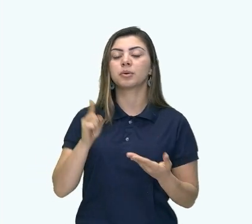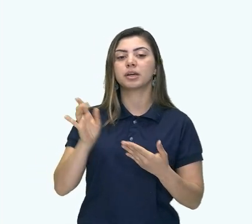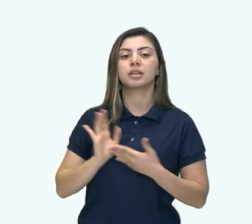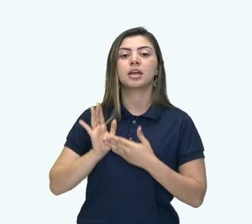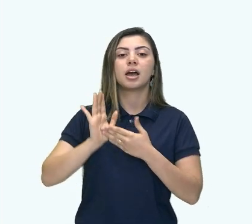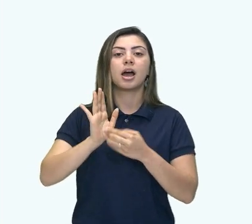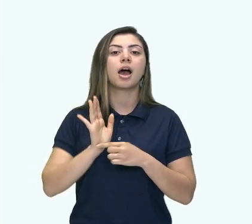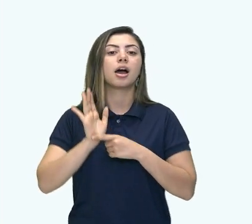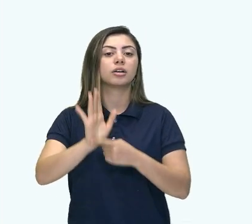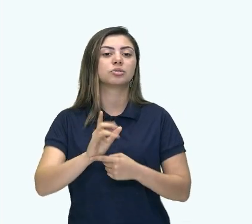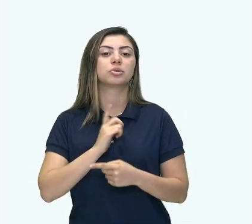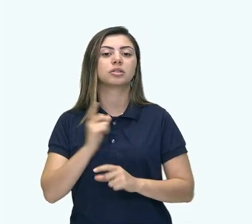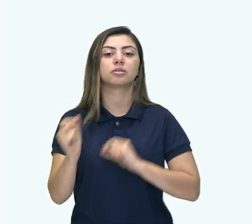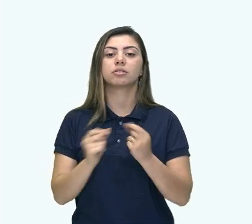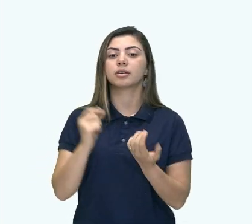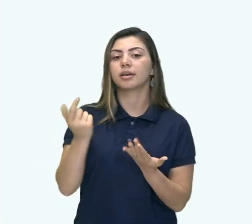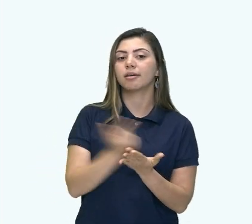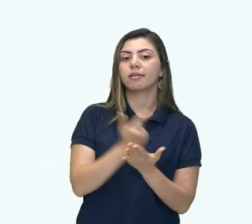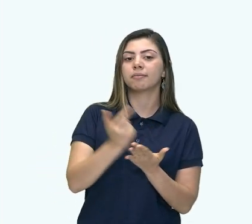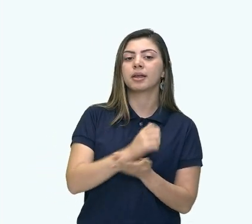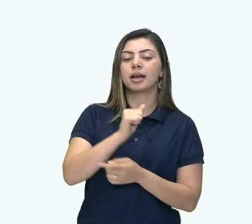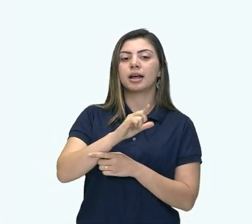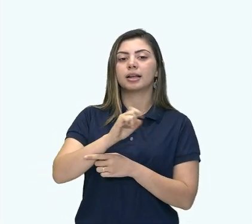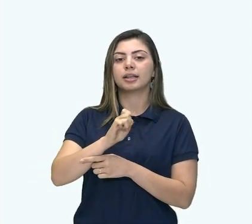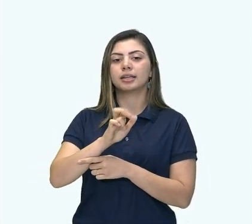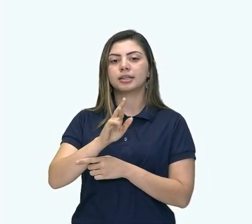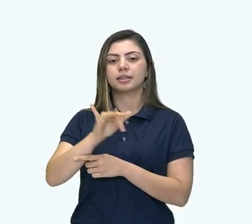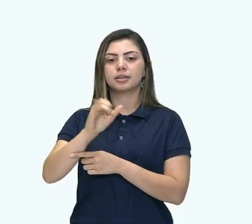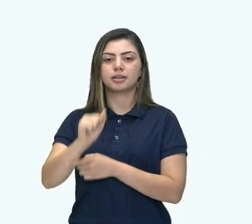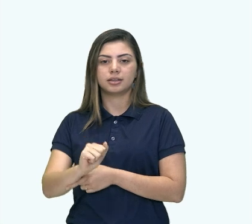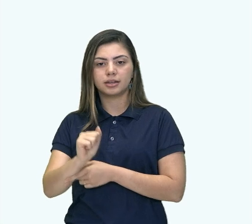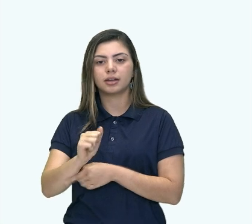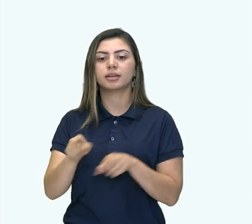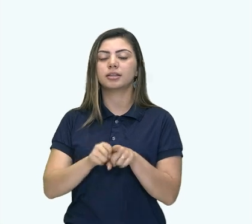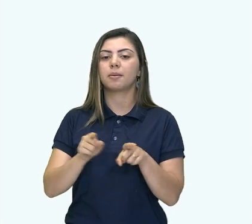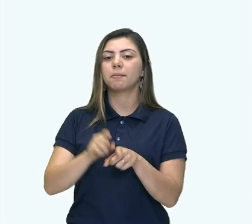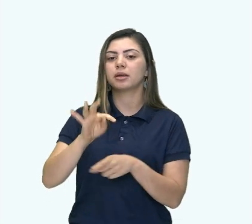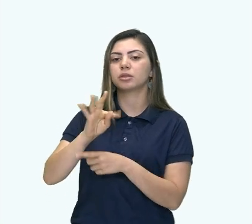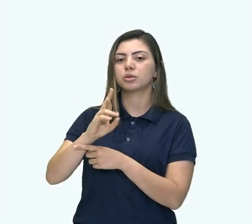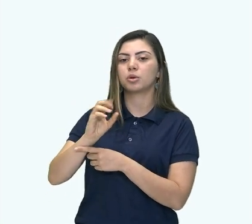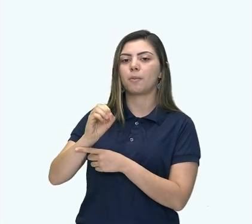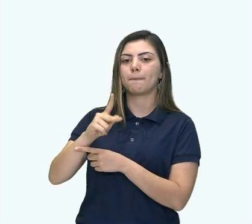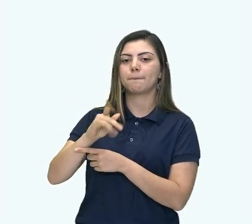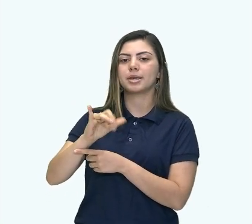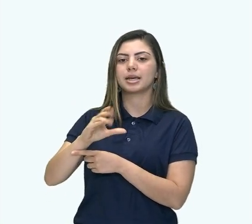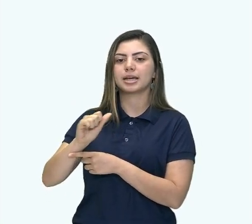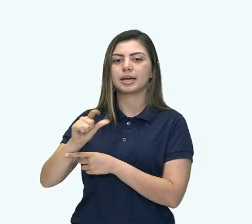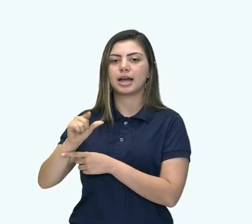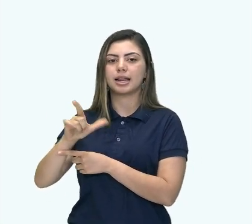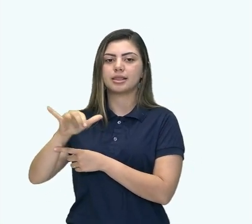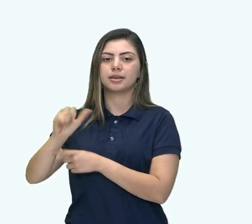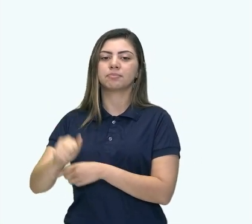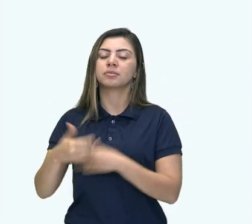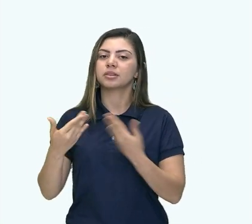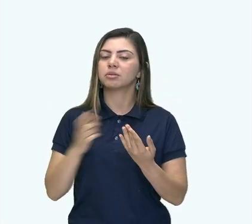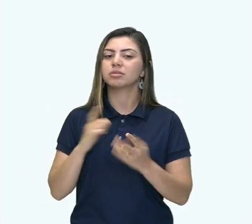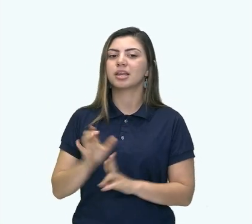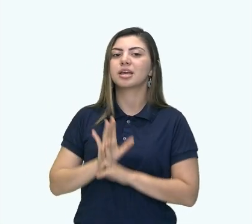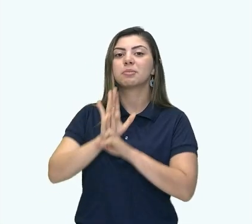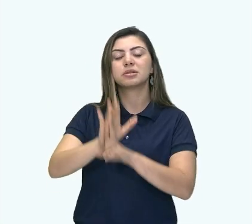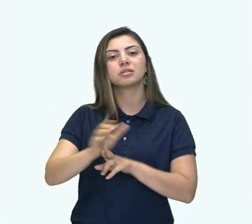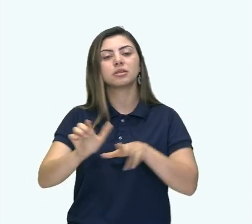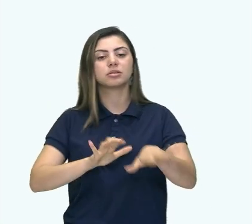tem canções como Alegria, Alegria e Tropicália, que se tornaram hinos do movimento. Não é só a representação de um movimento, tá?